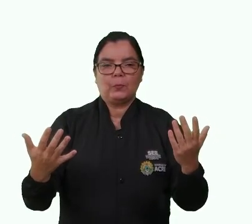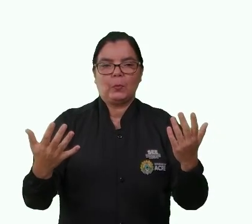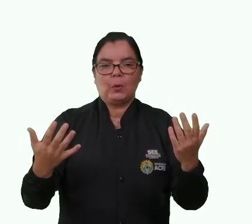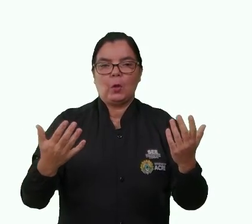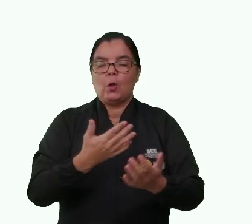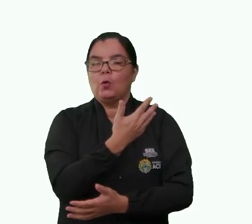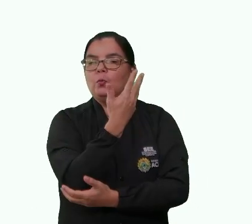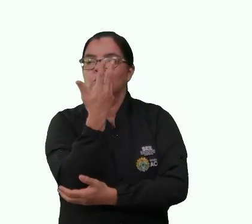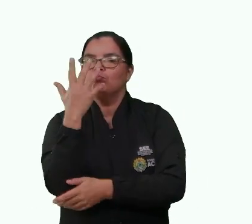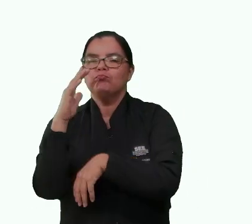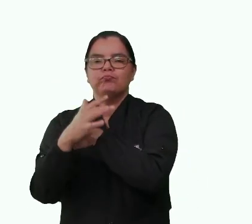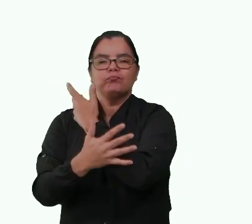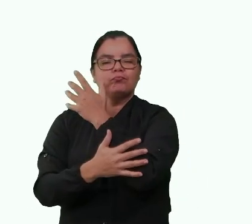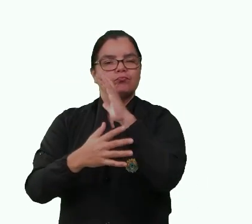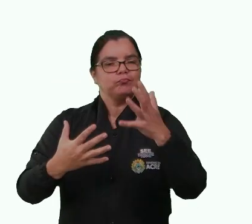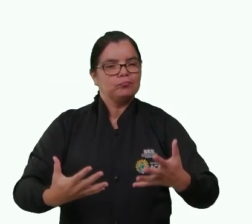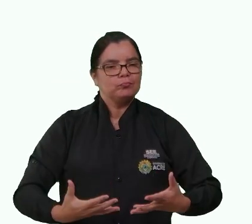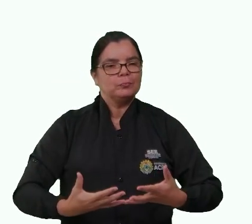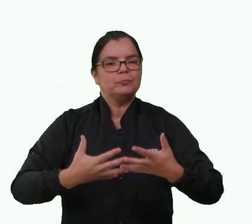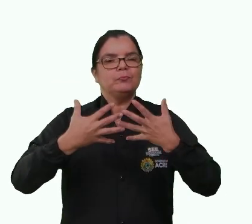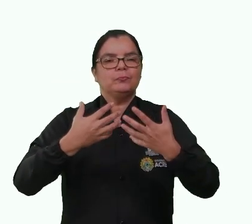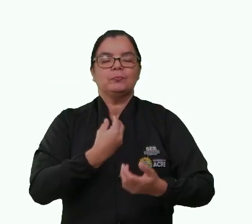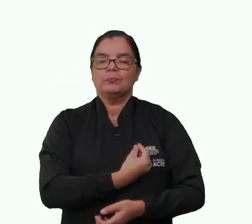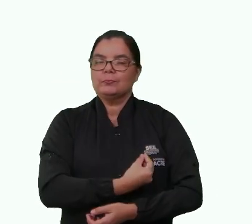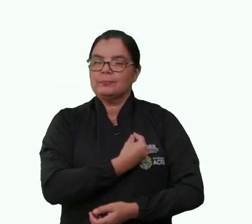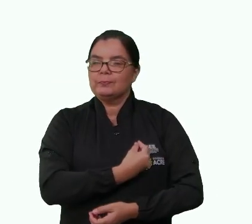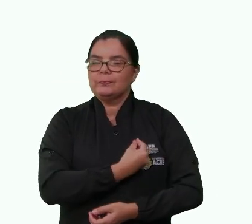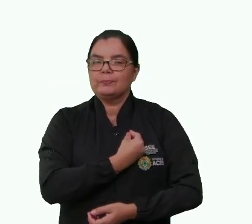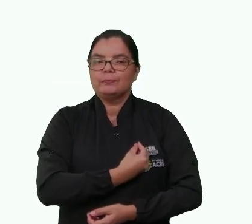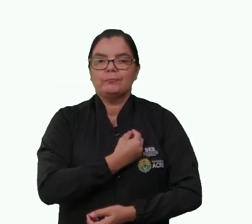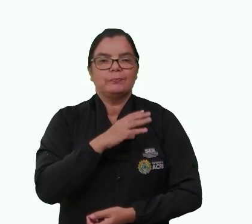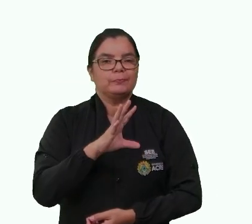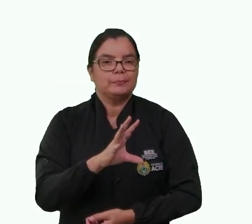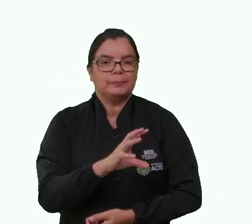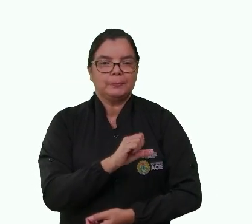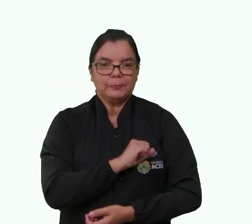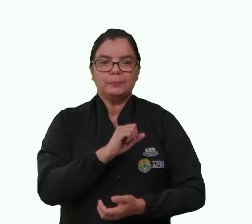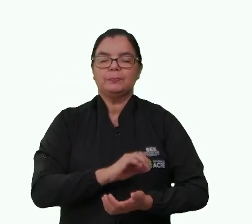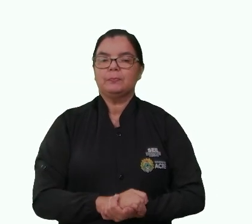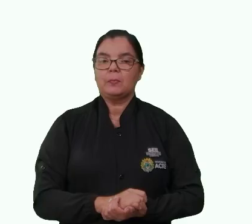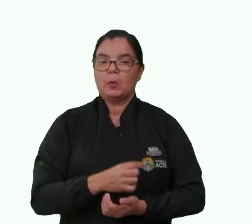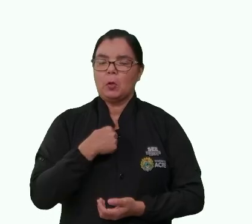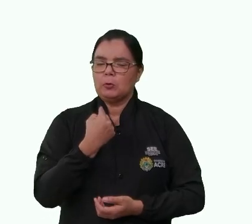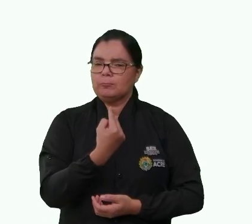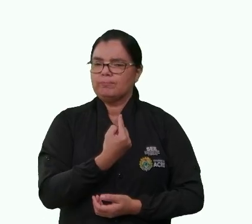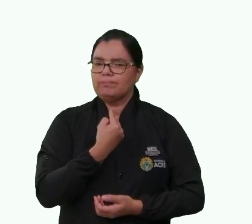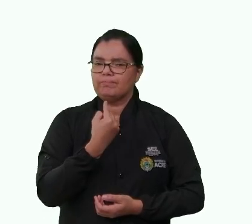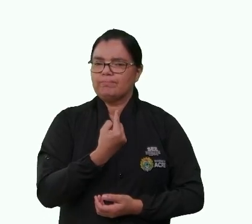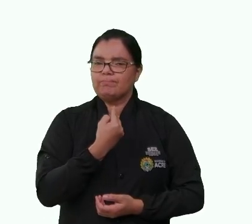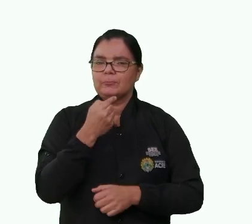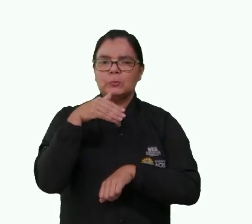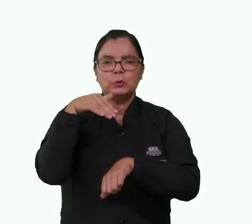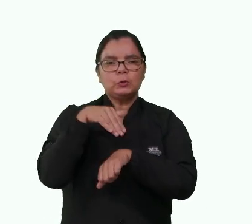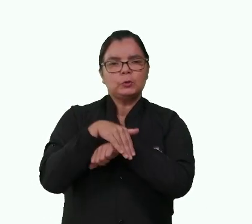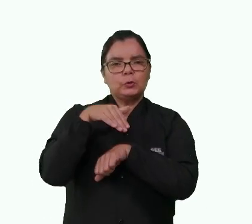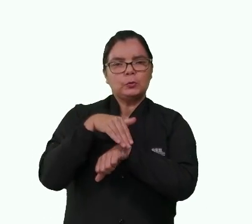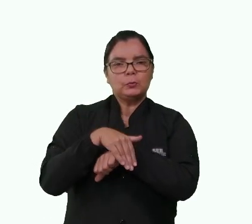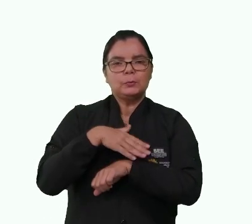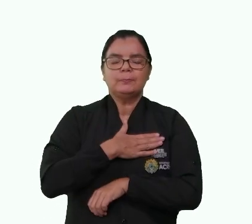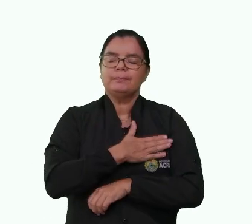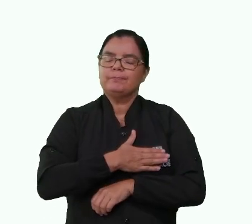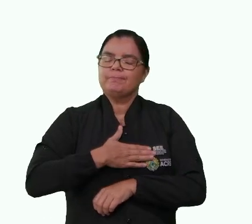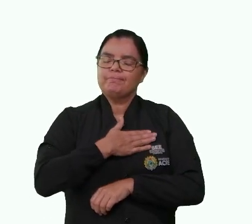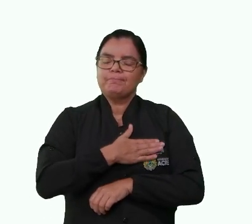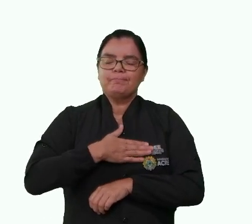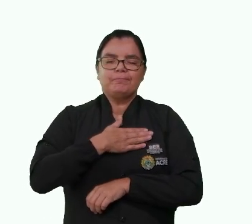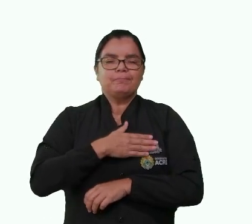mais flores, nossos bosques têm mais vida, nossa vida mais amores. Em cismar sozinho à